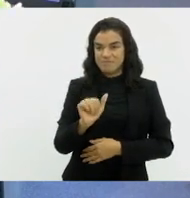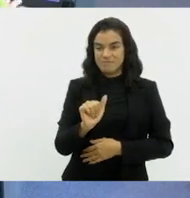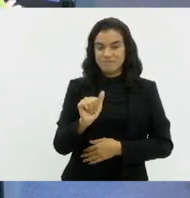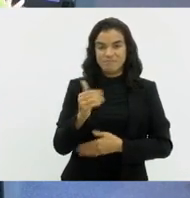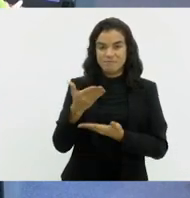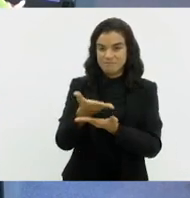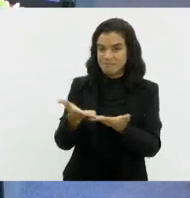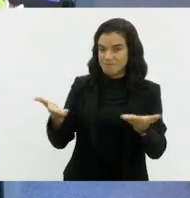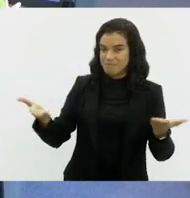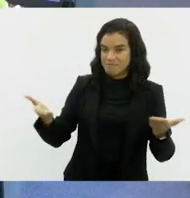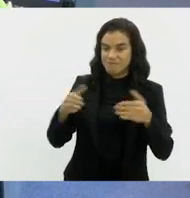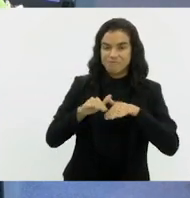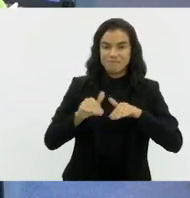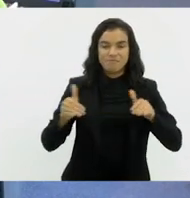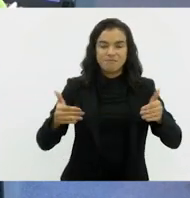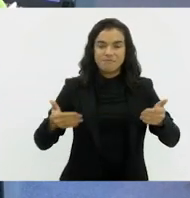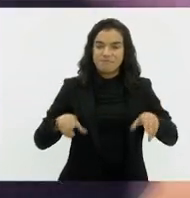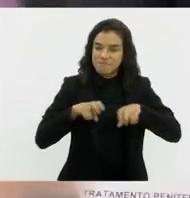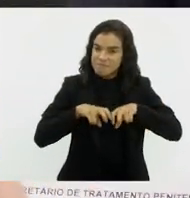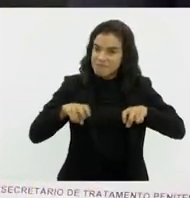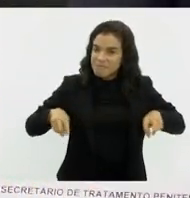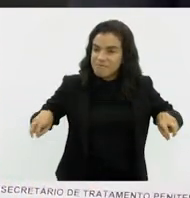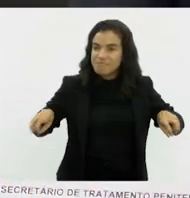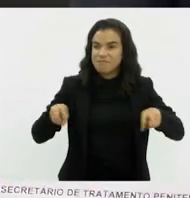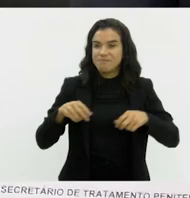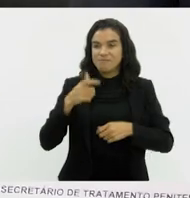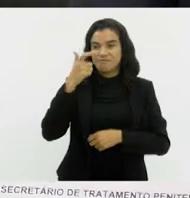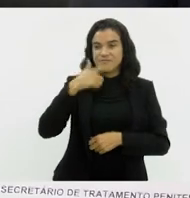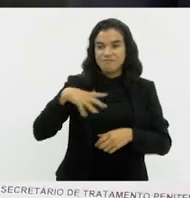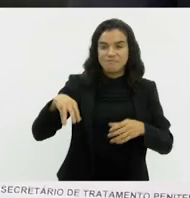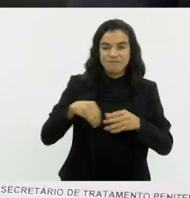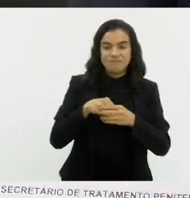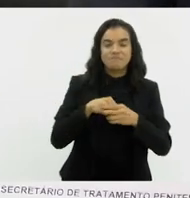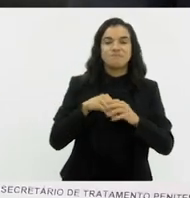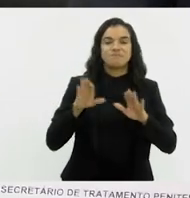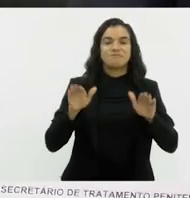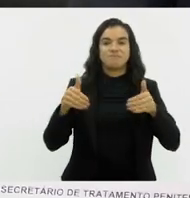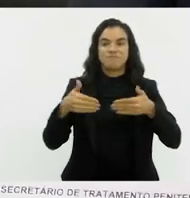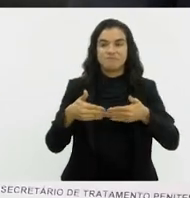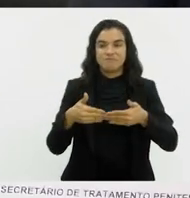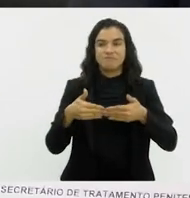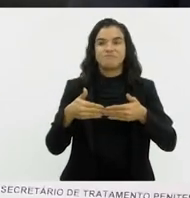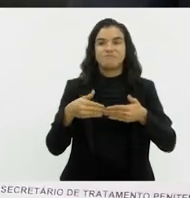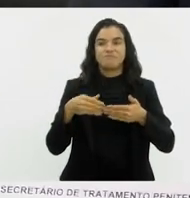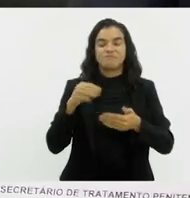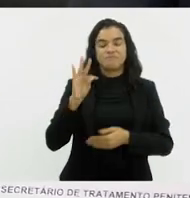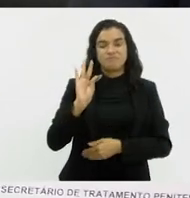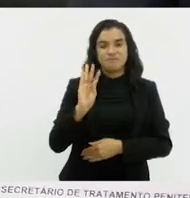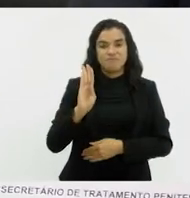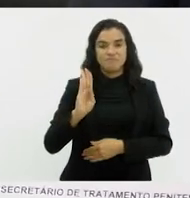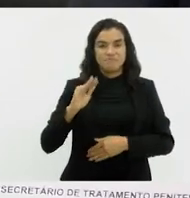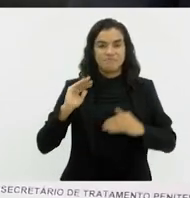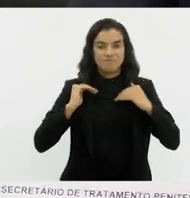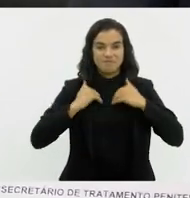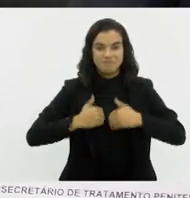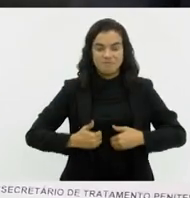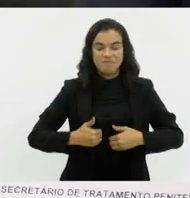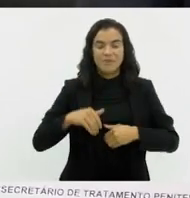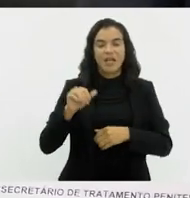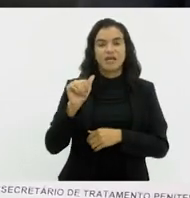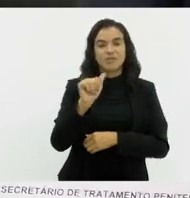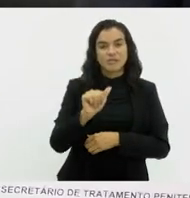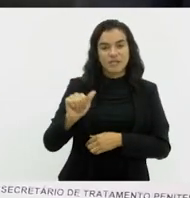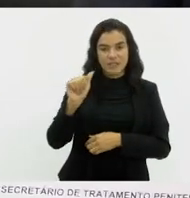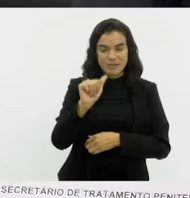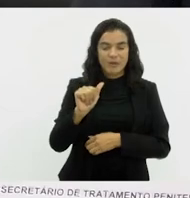mesa. Obrigado pela companheira. Faço parte também do Fórum de Tuberculose, representando a Associação de Moradores da